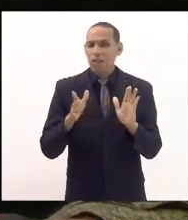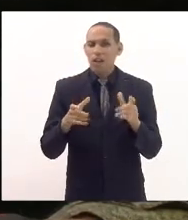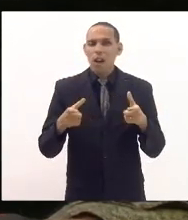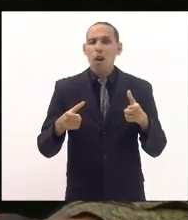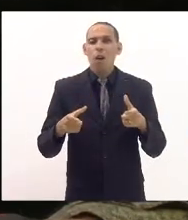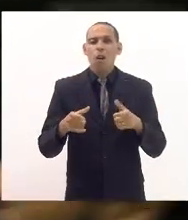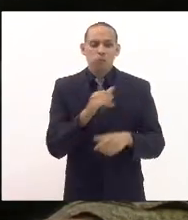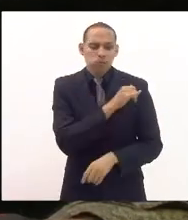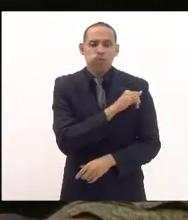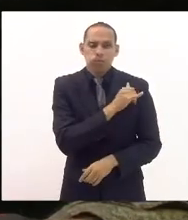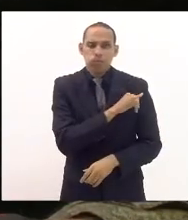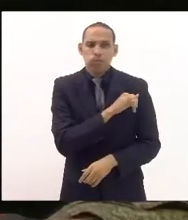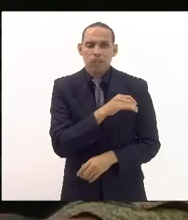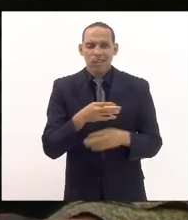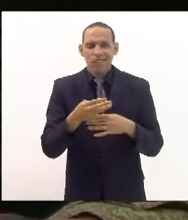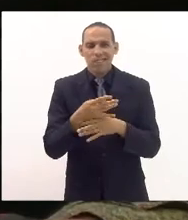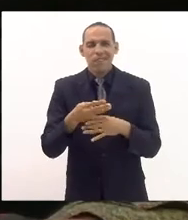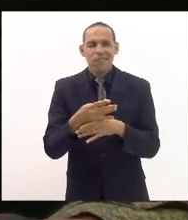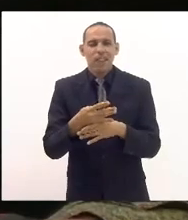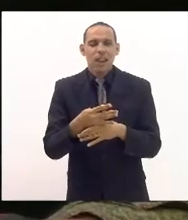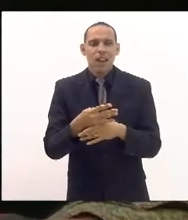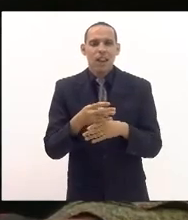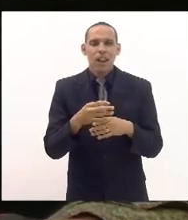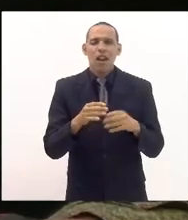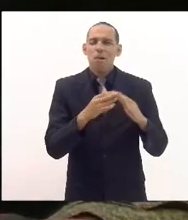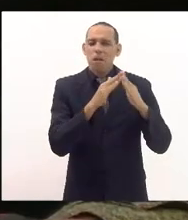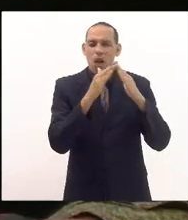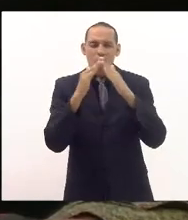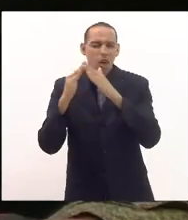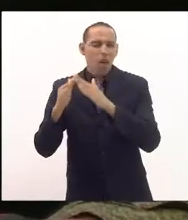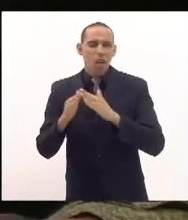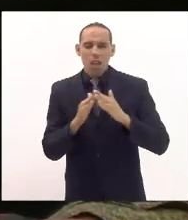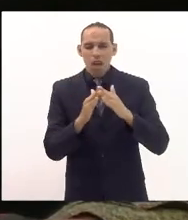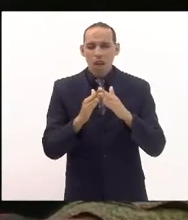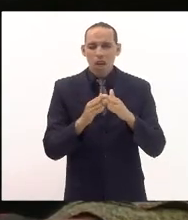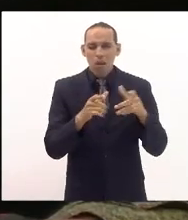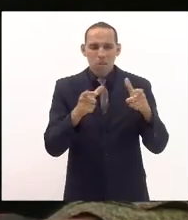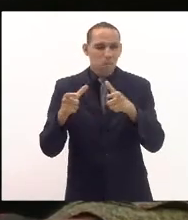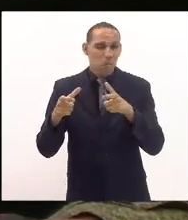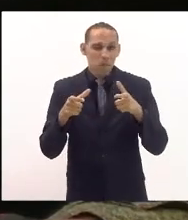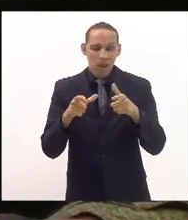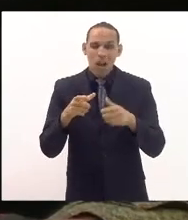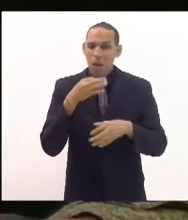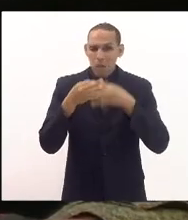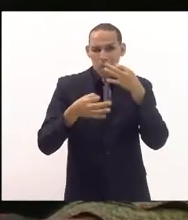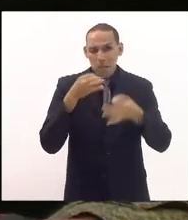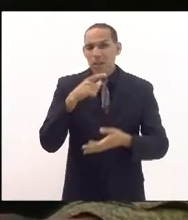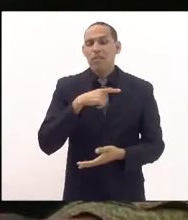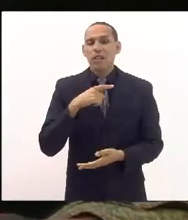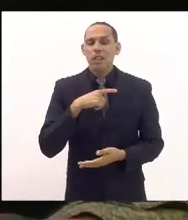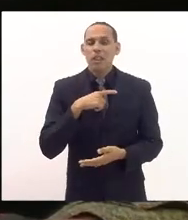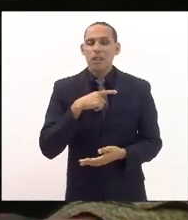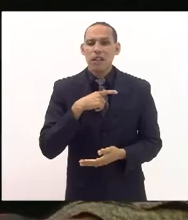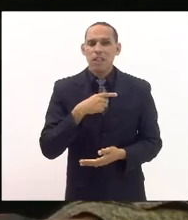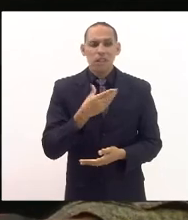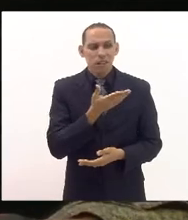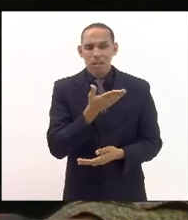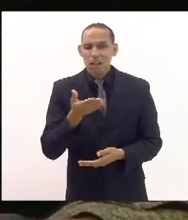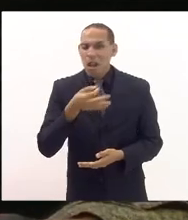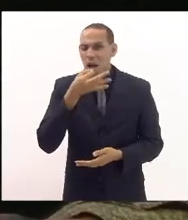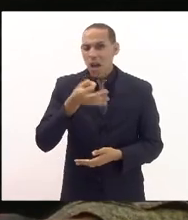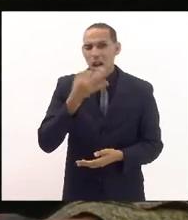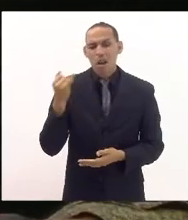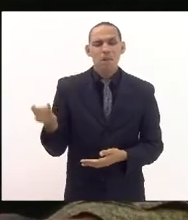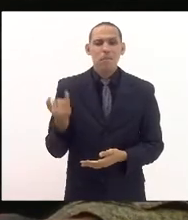na Cidade do Rio de Janeiro muitas favelas e loteamentos tem esses alarmes eles são fundamentais